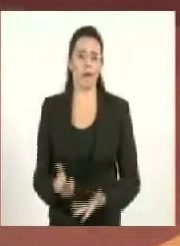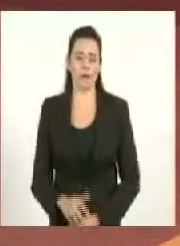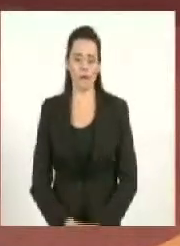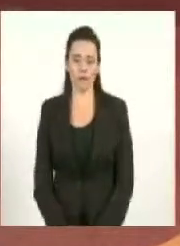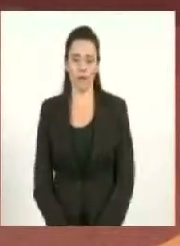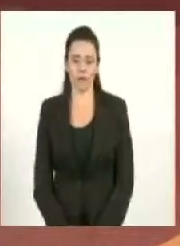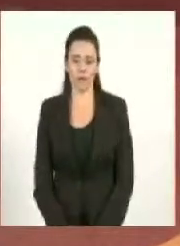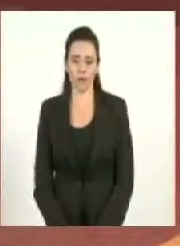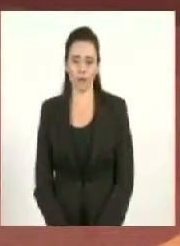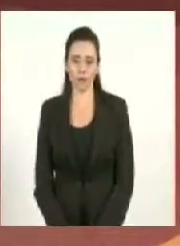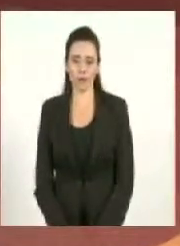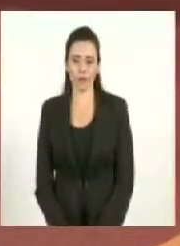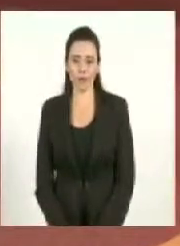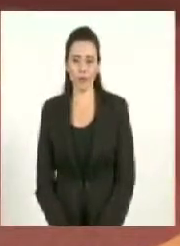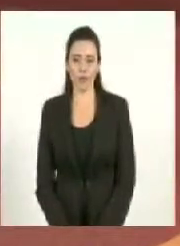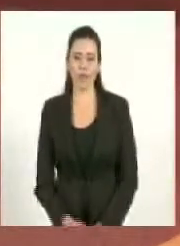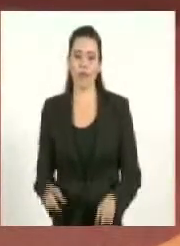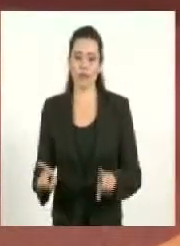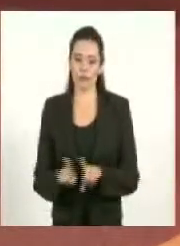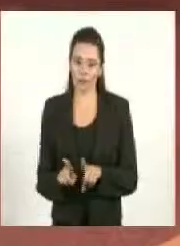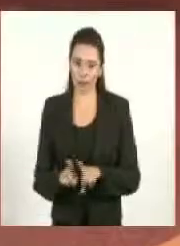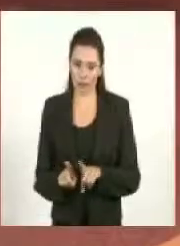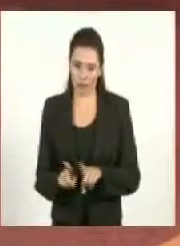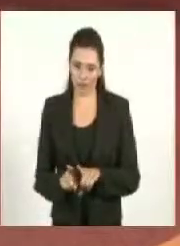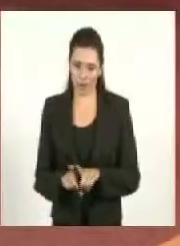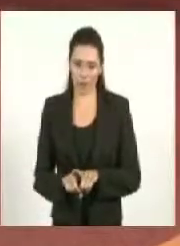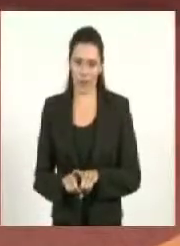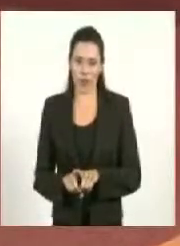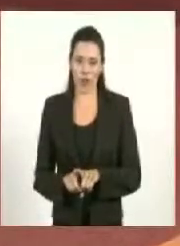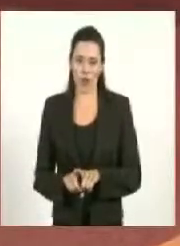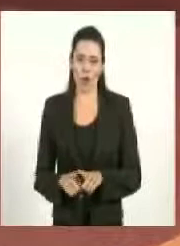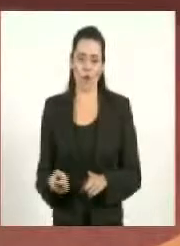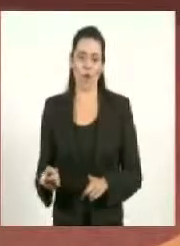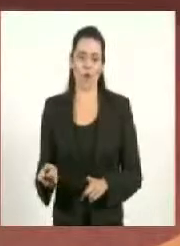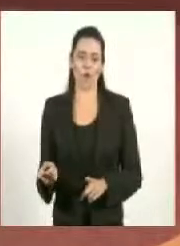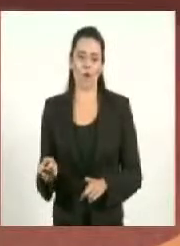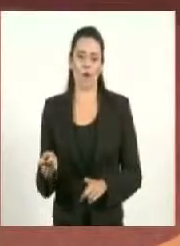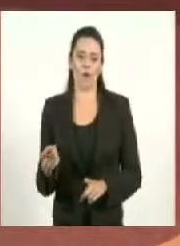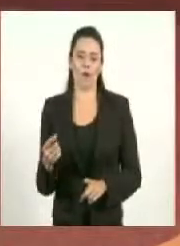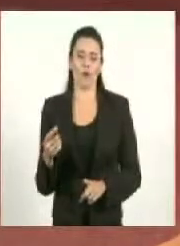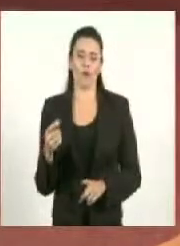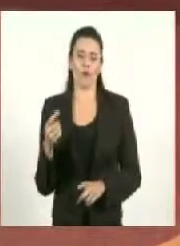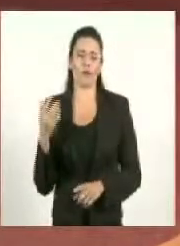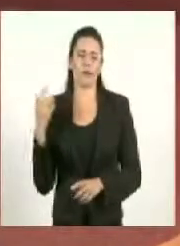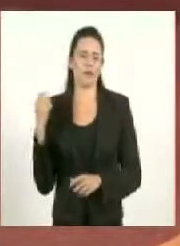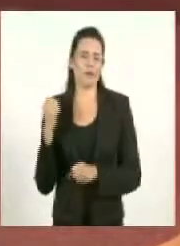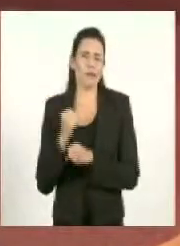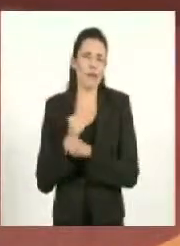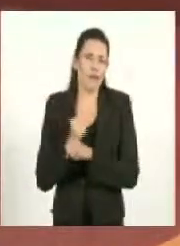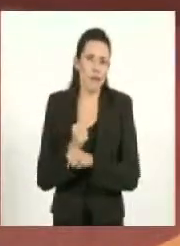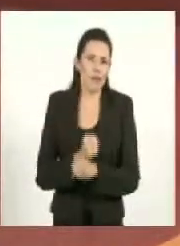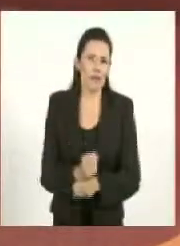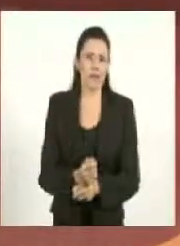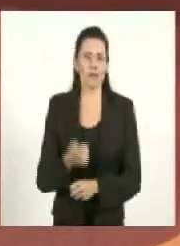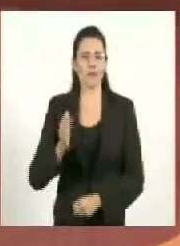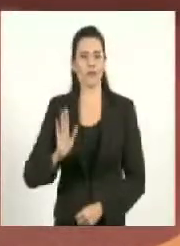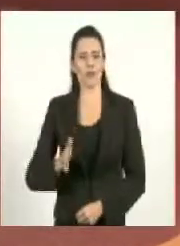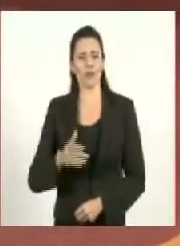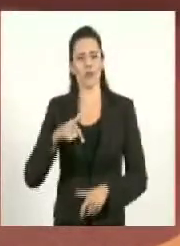o calendário dos servidores do Estado. Uma conquista de anos. Uma